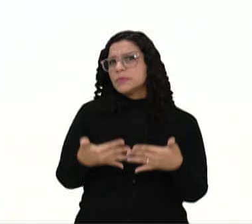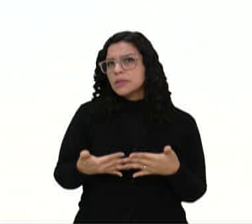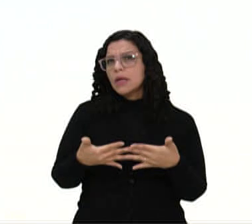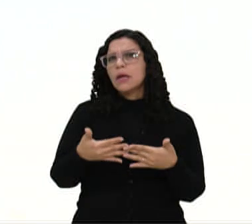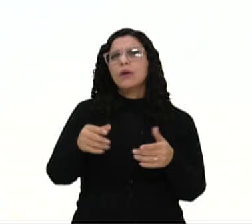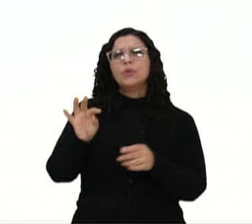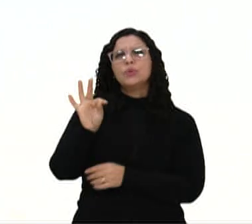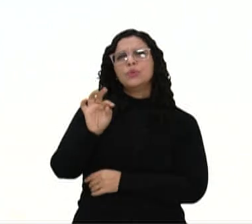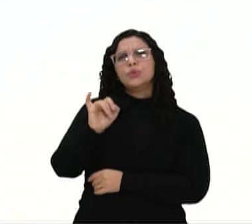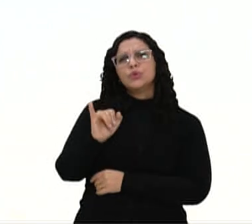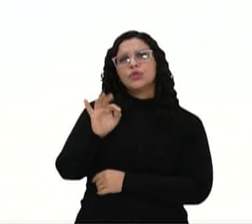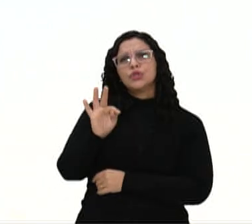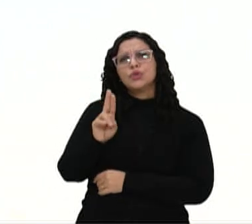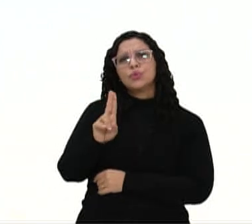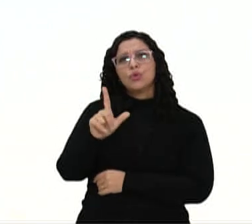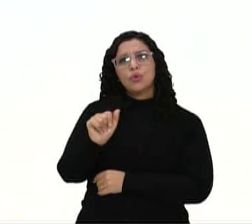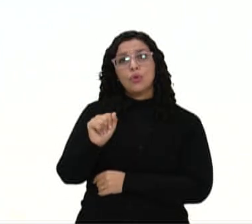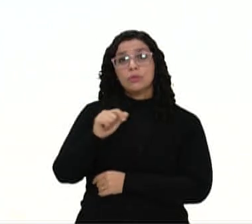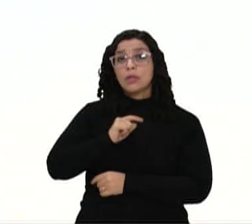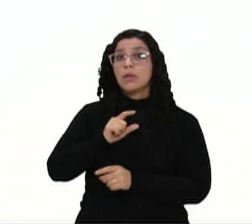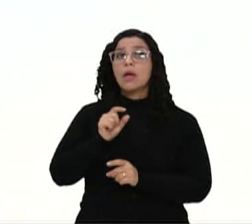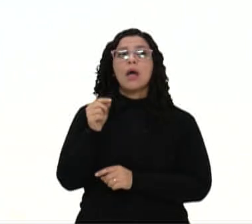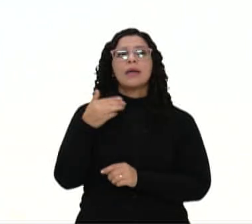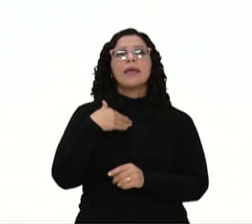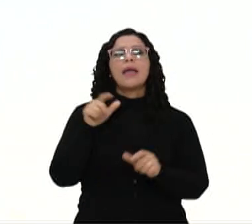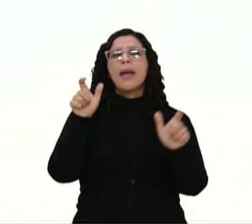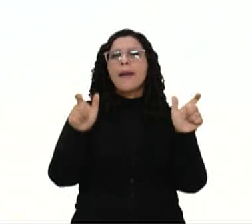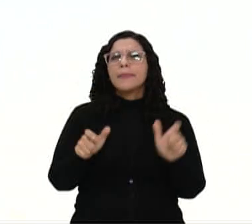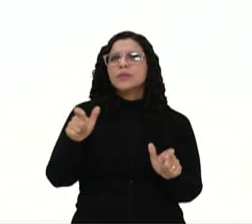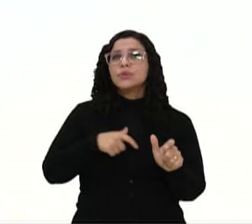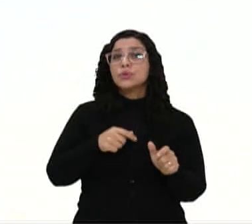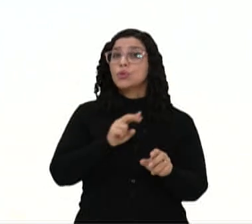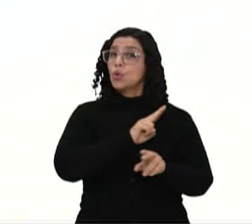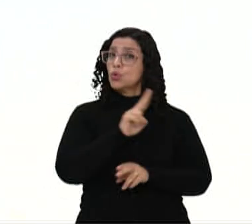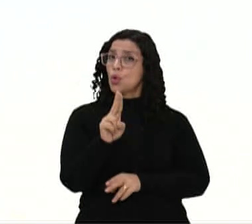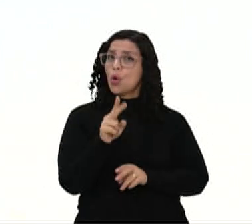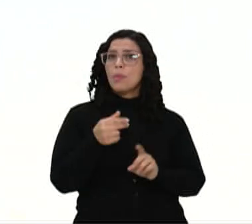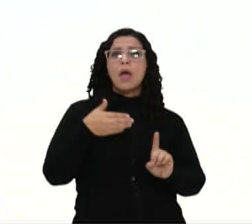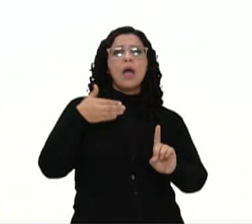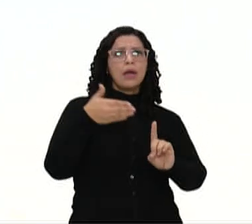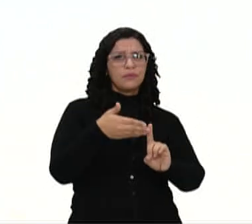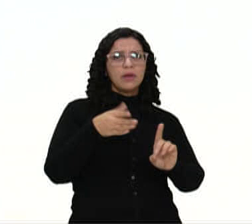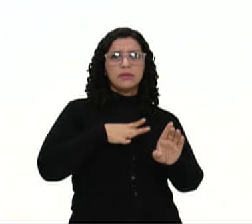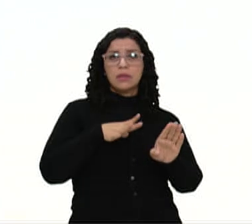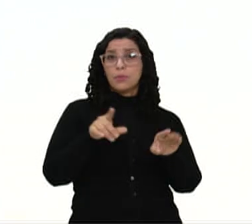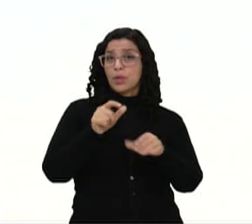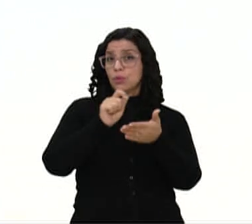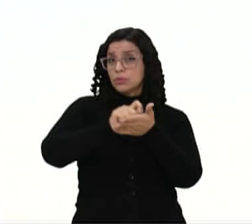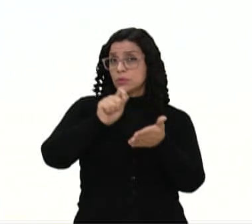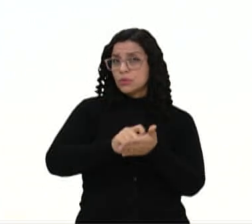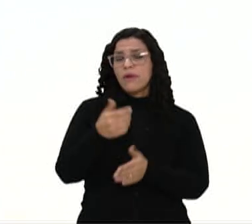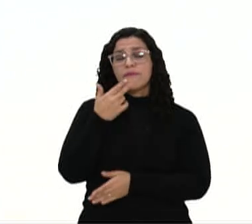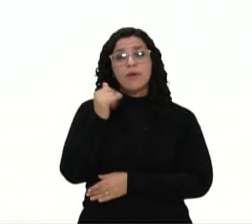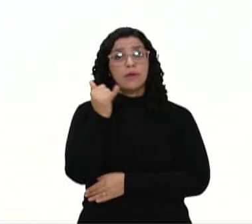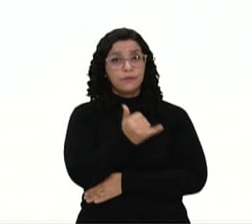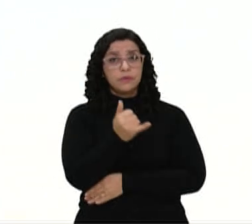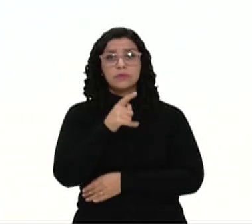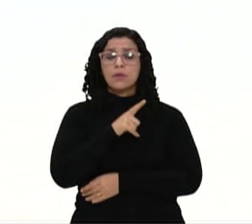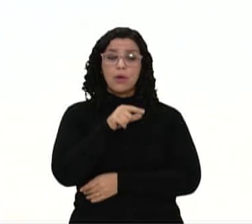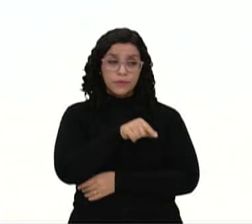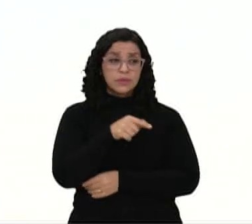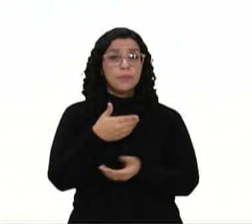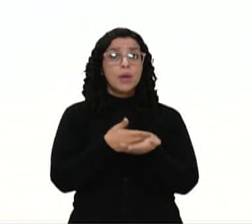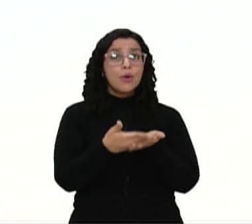título, o que ele precisa ter. O destinatário é evidenciado logo no título, pois o escritor logo se dirige a ele